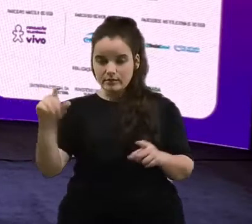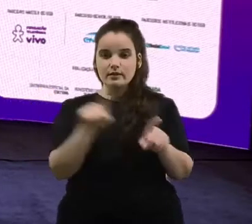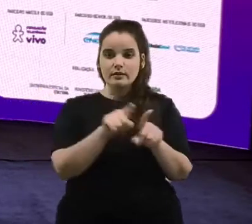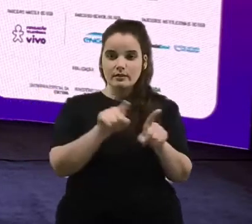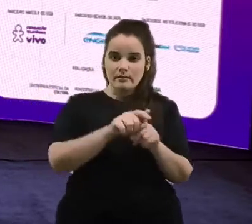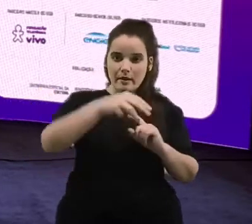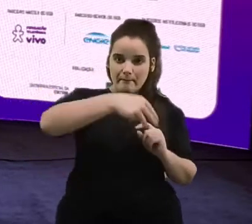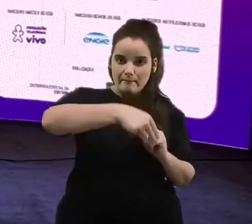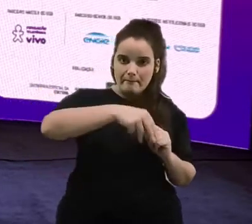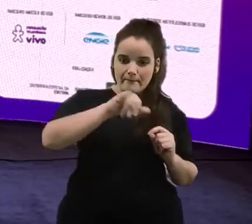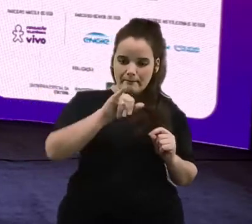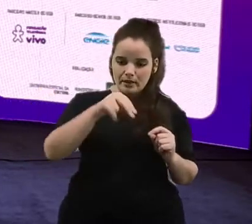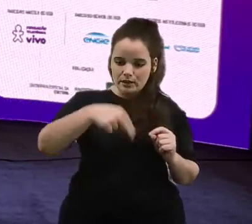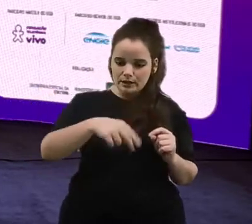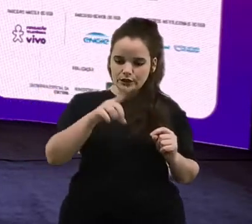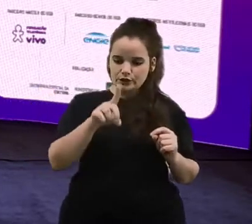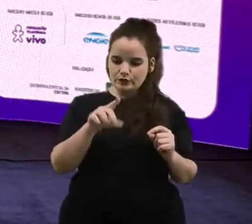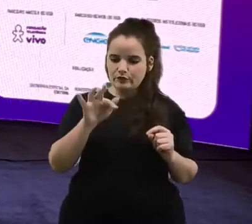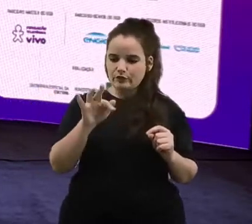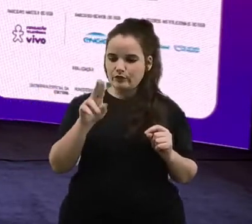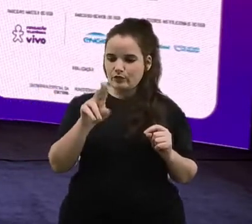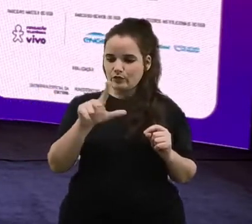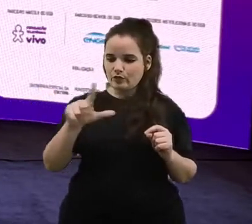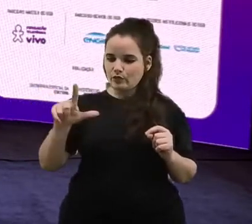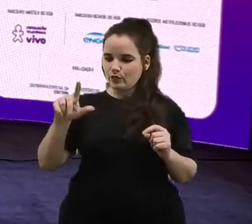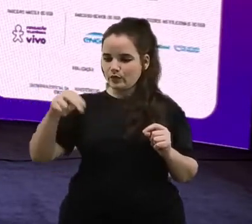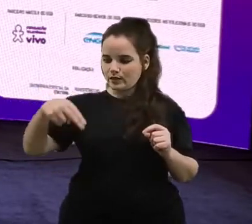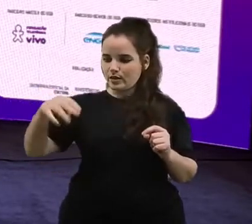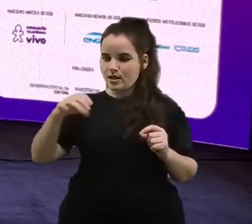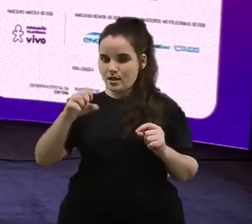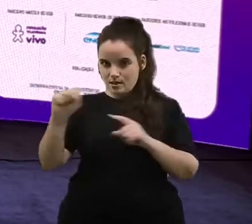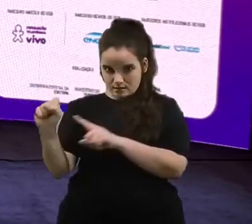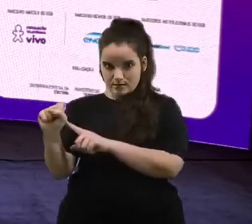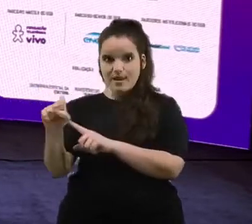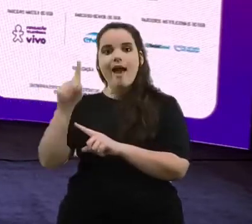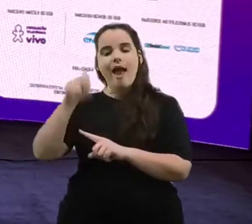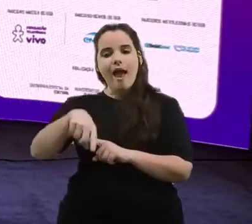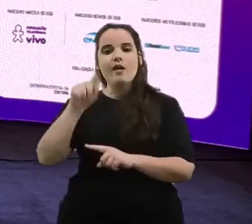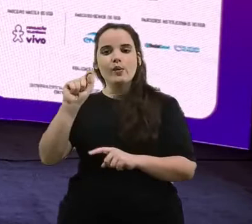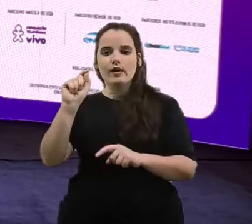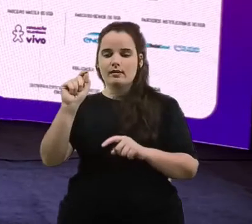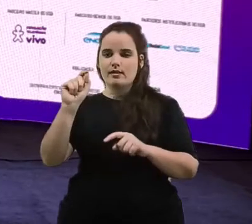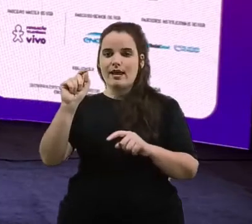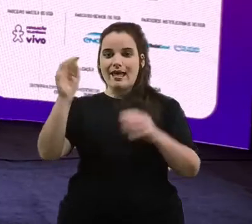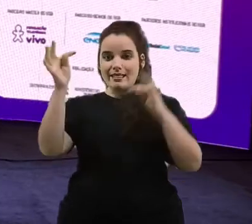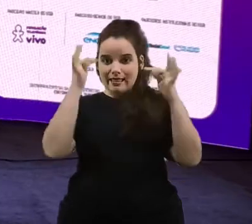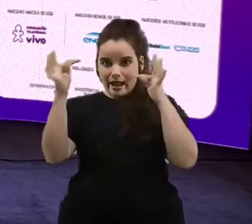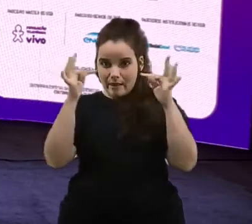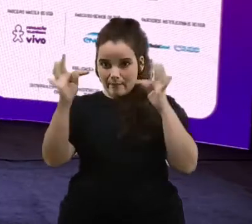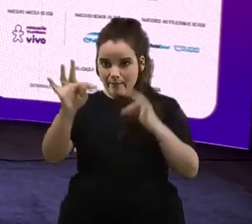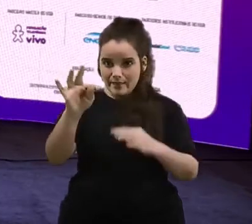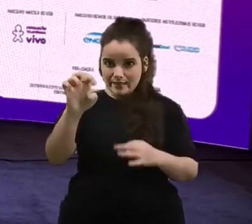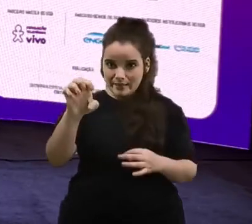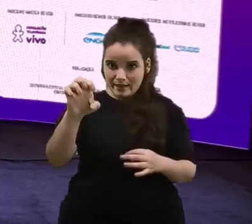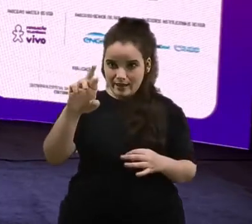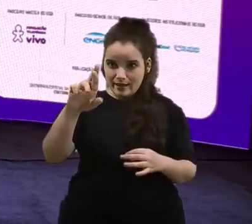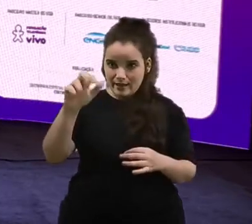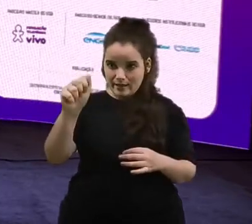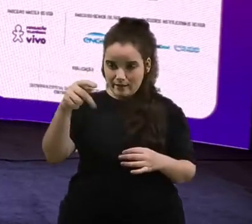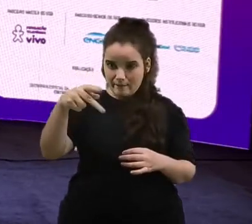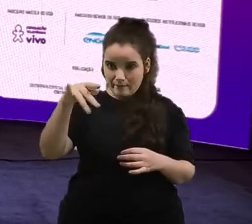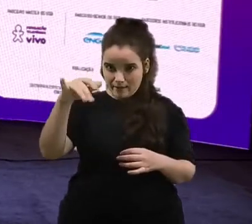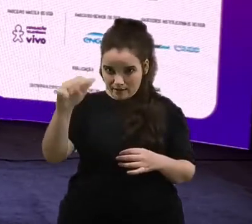isso, desdobramento da terapia cognitivo-comportamental, que é a ciência mais usada por trás dos